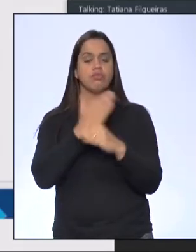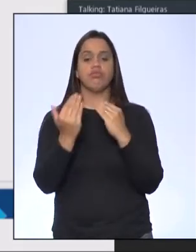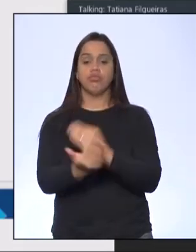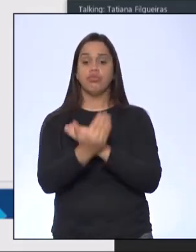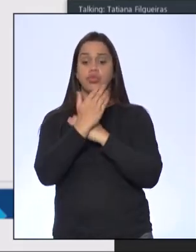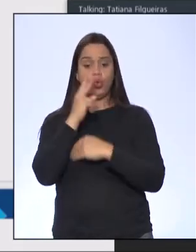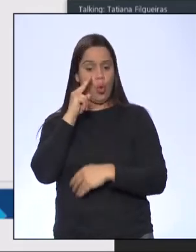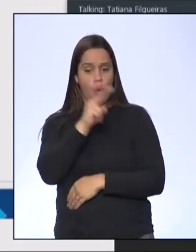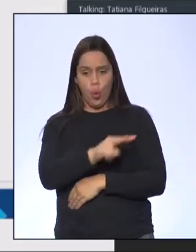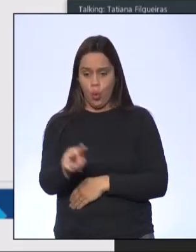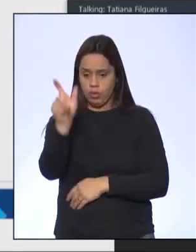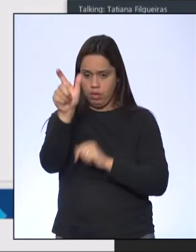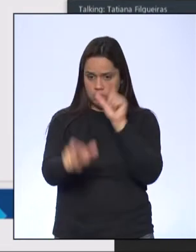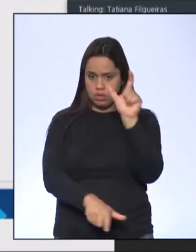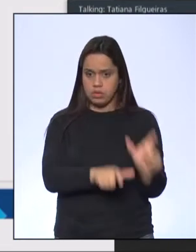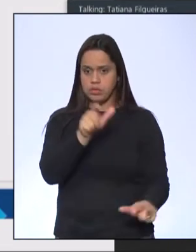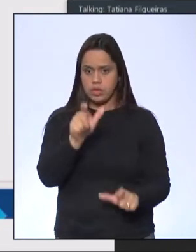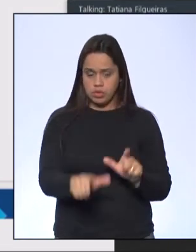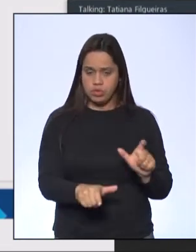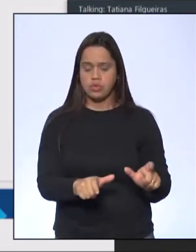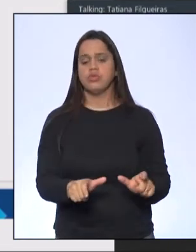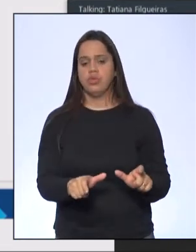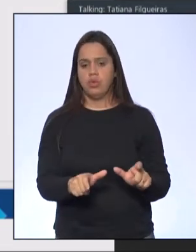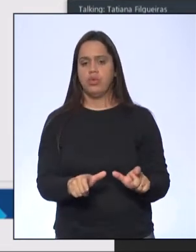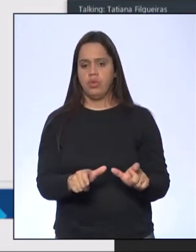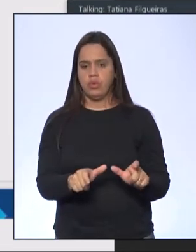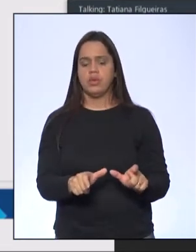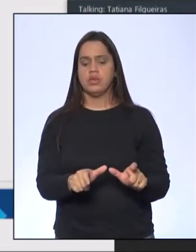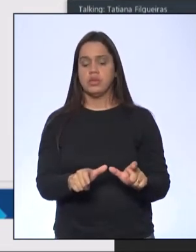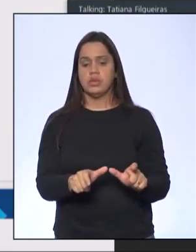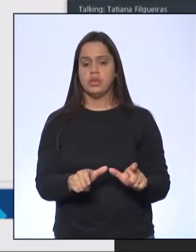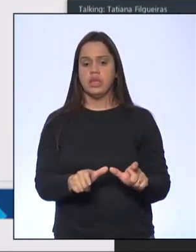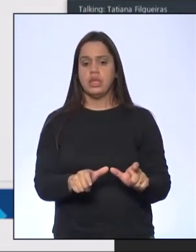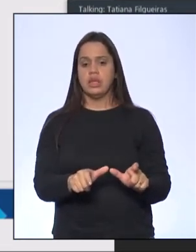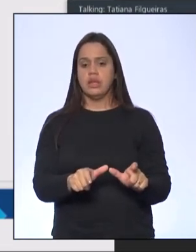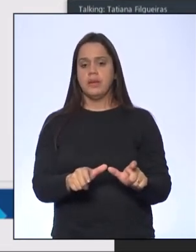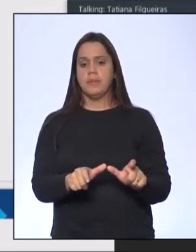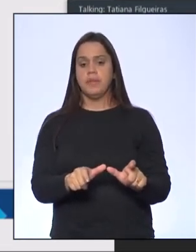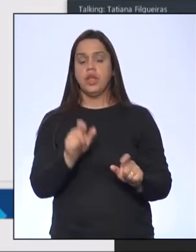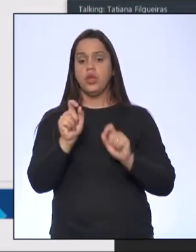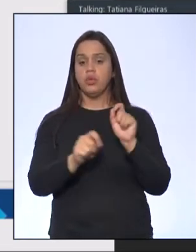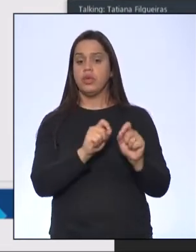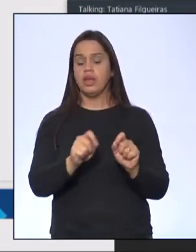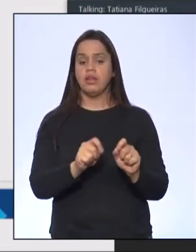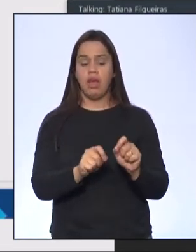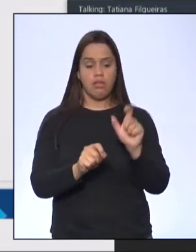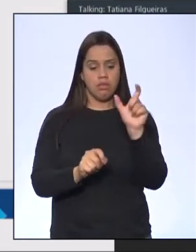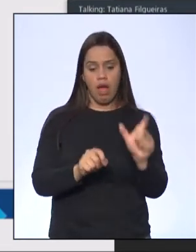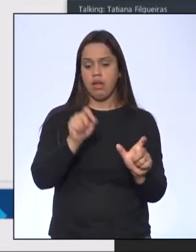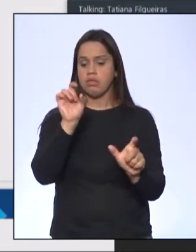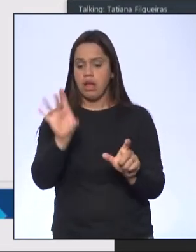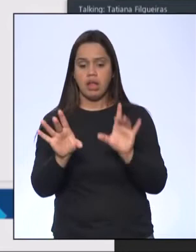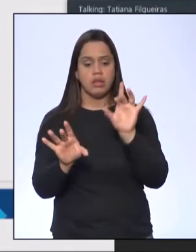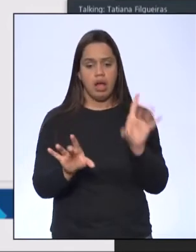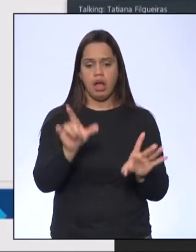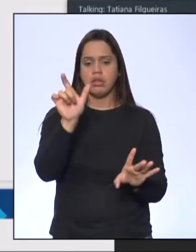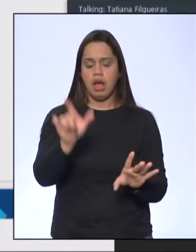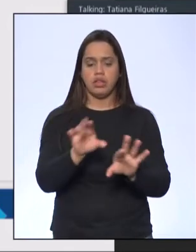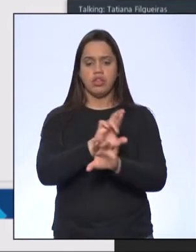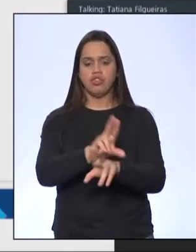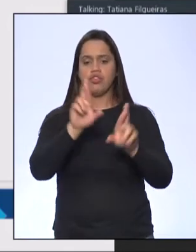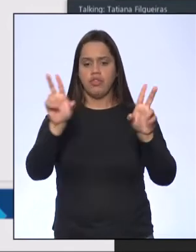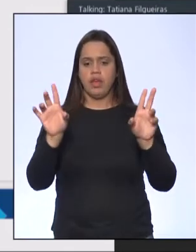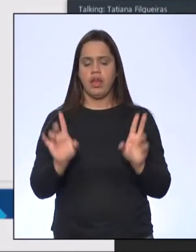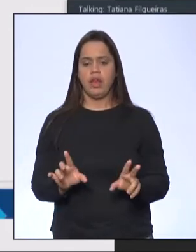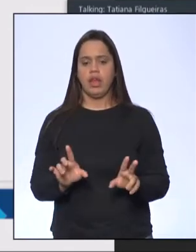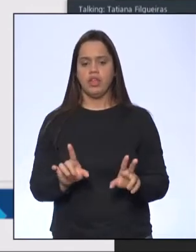pessoas que estão atrás dos números, né? E o que as diferencia e como é que a gente pode construir uma educação que seja de